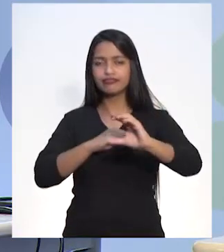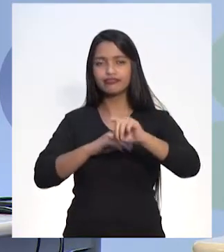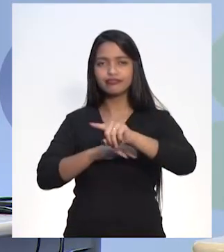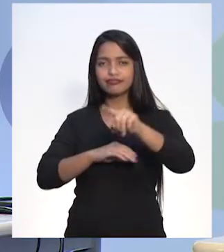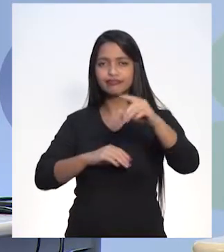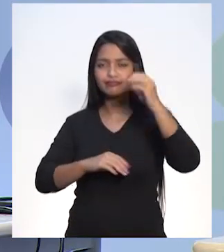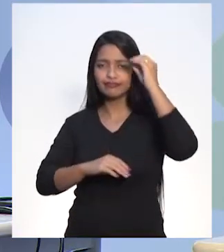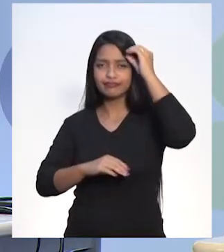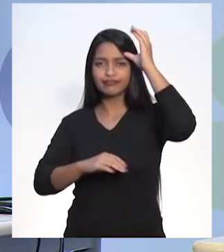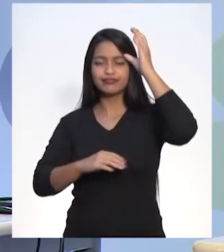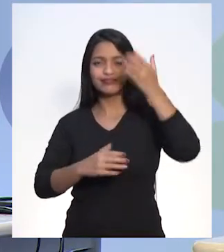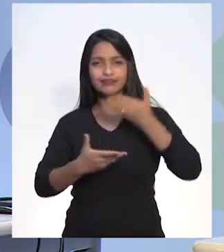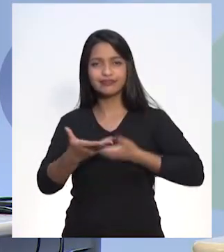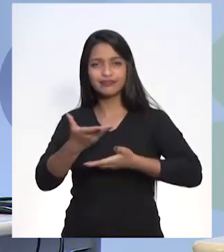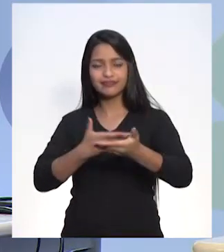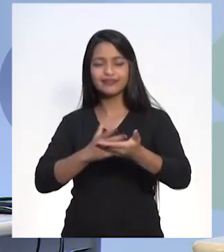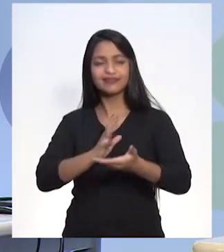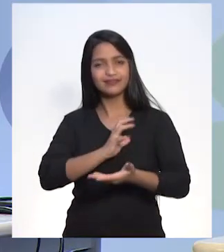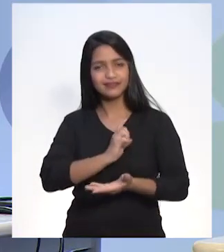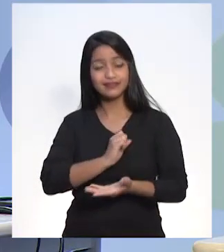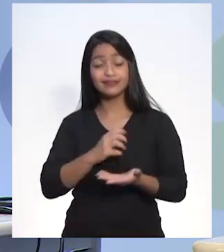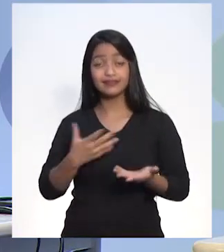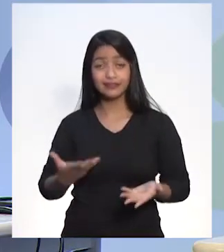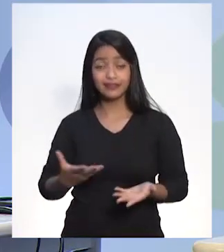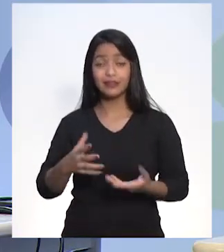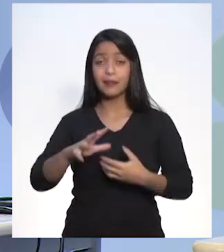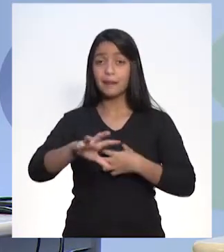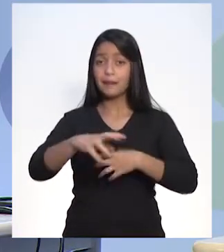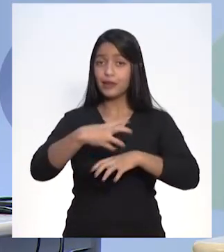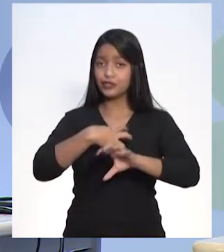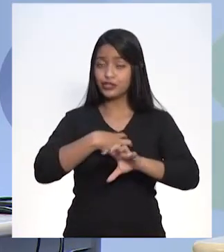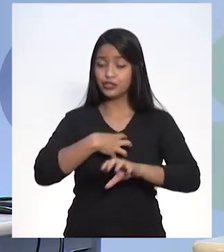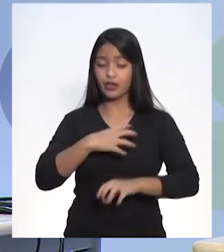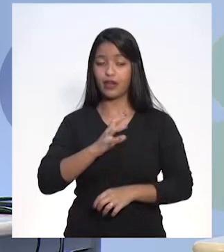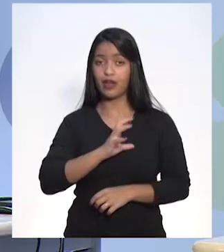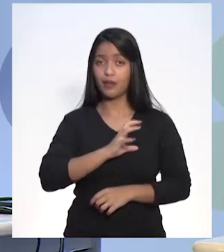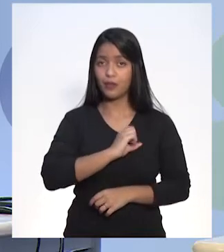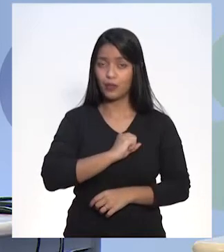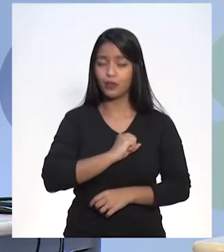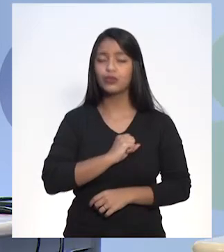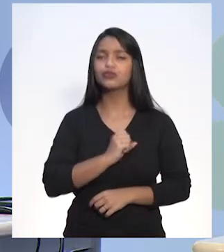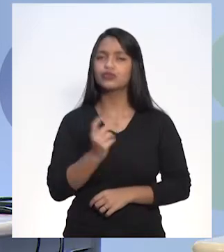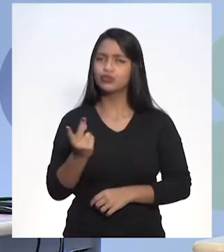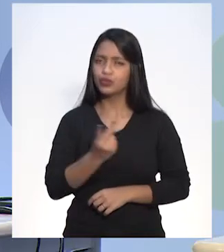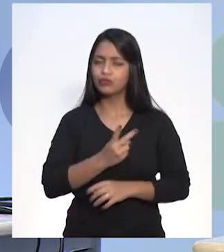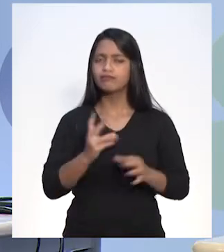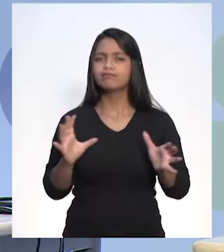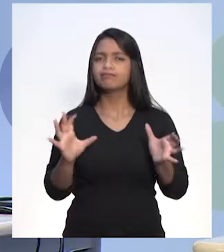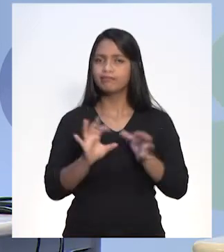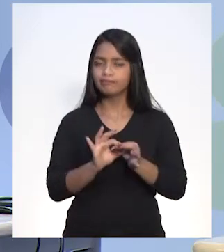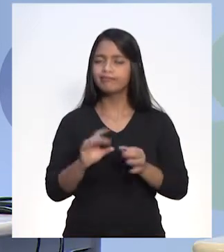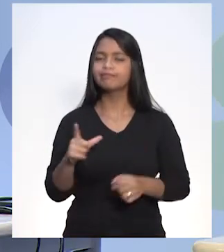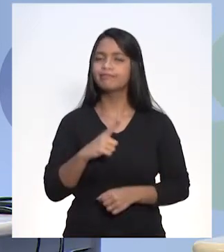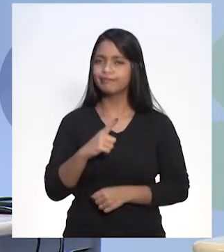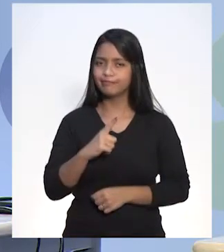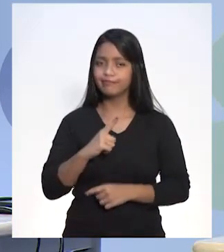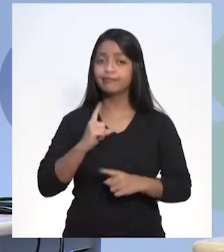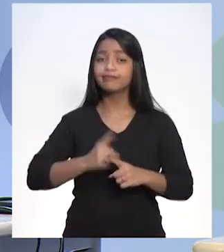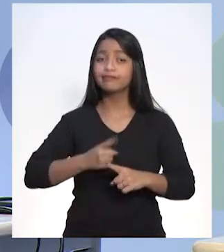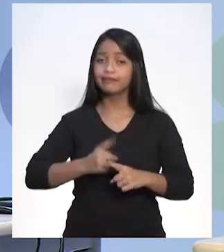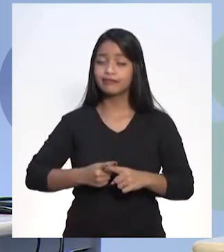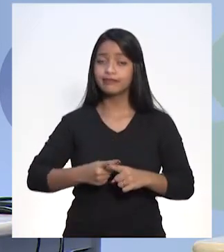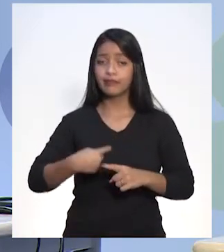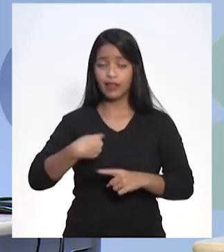Só que é o seguinte, alguém colocou a palavra empatia aqui. O que a gente faz é forma de amor, não é, Andréia? Não é uma maneira de amar? A